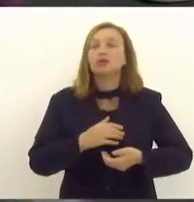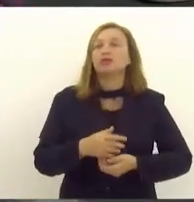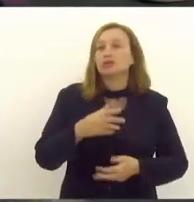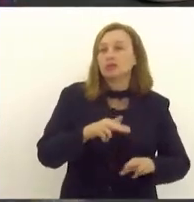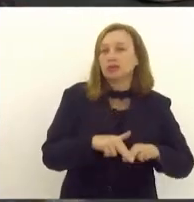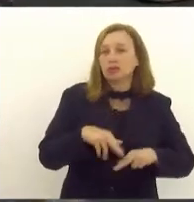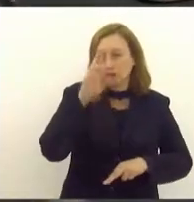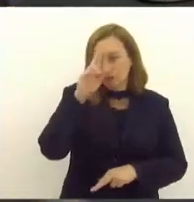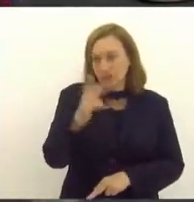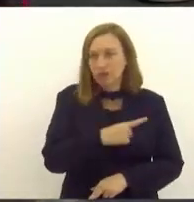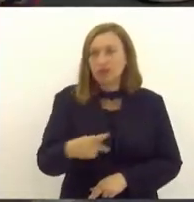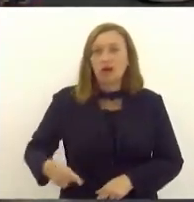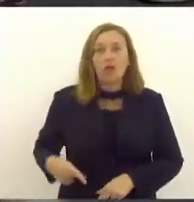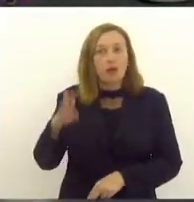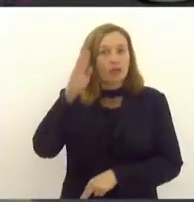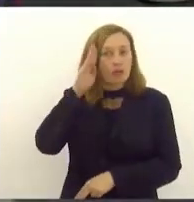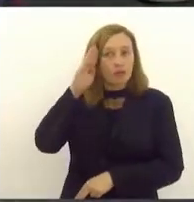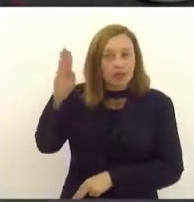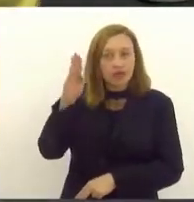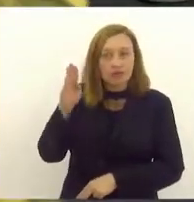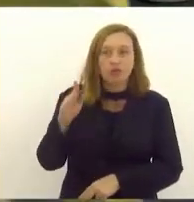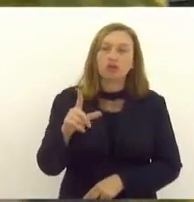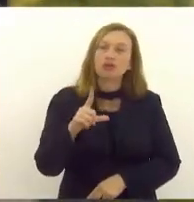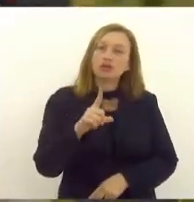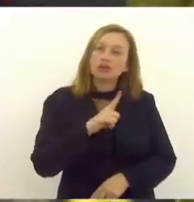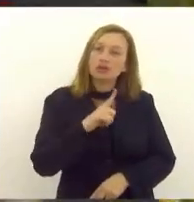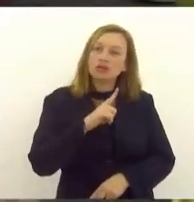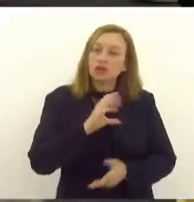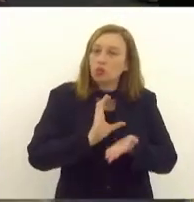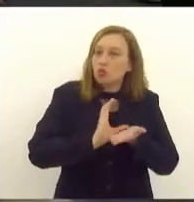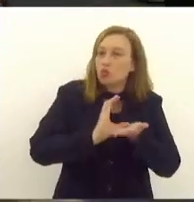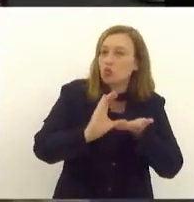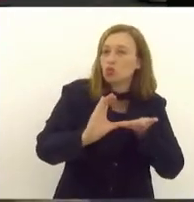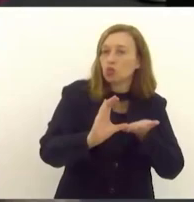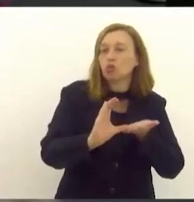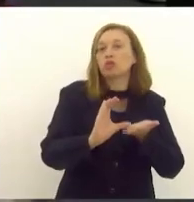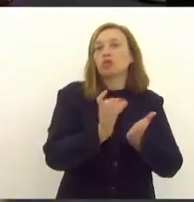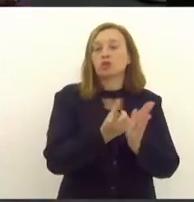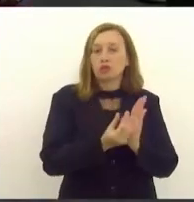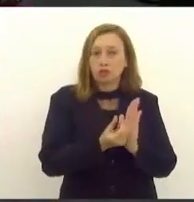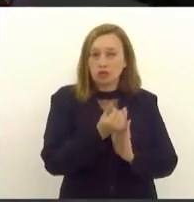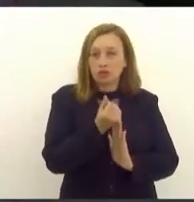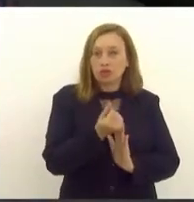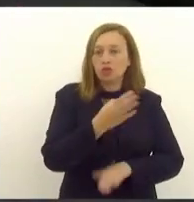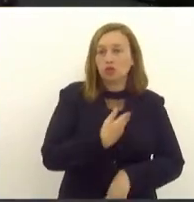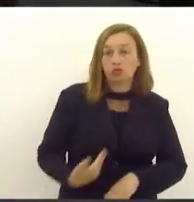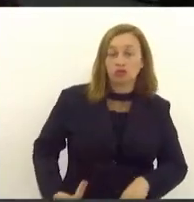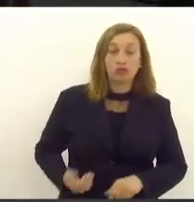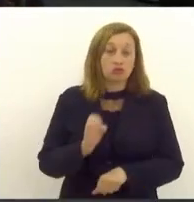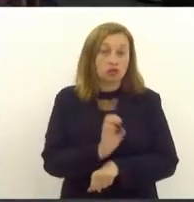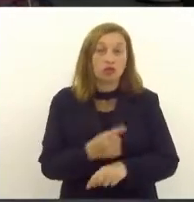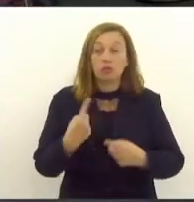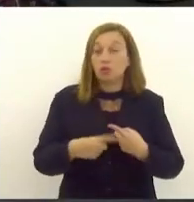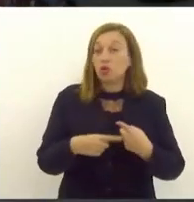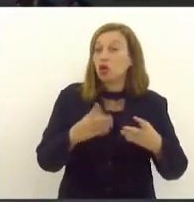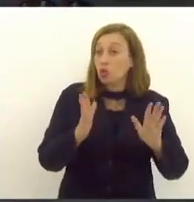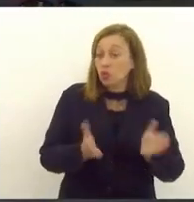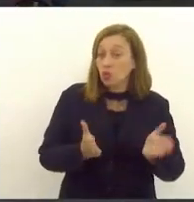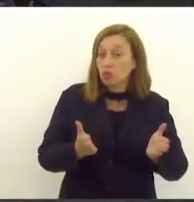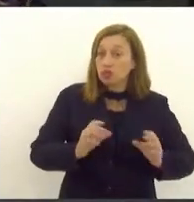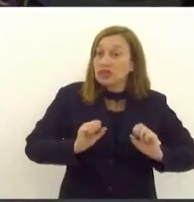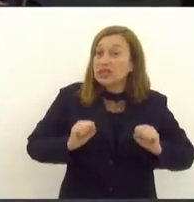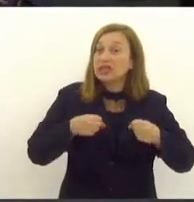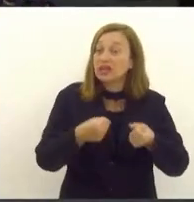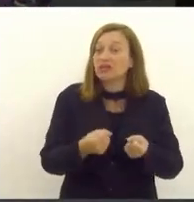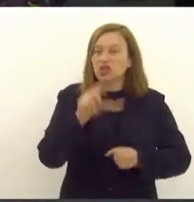senhor presidente é fundamental que a gente tenha recursos orçamento do Governo do Estado porque hoje aqueles que